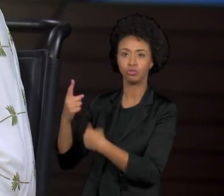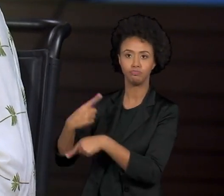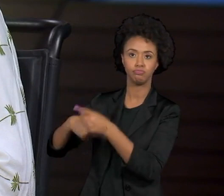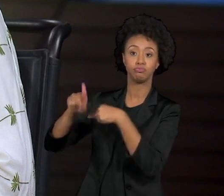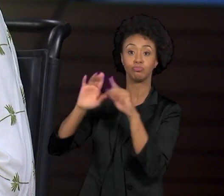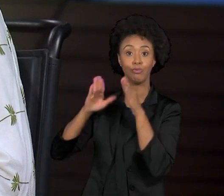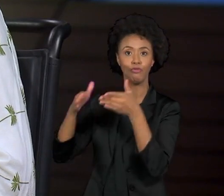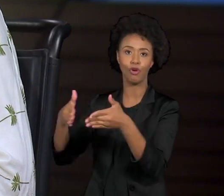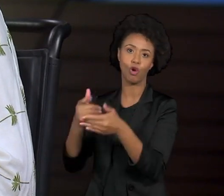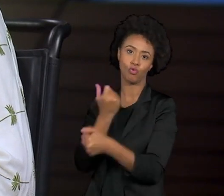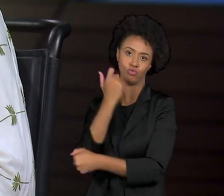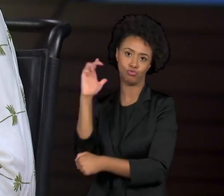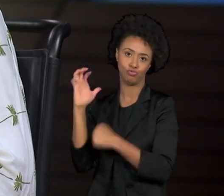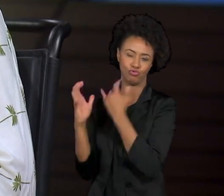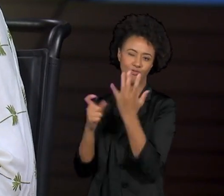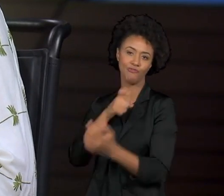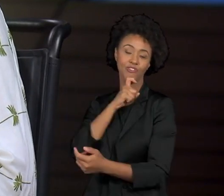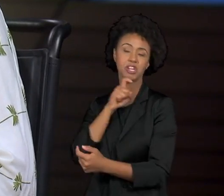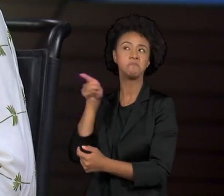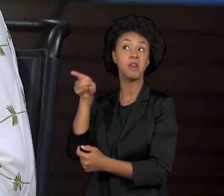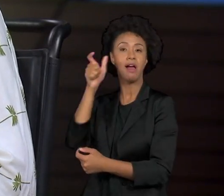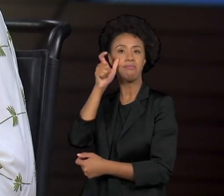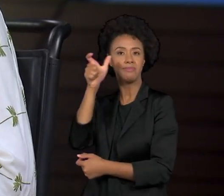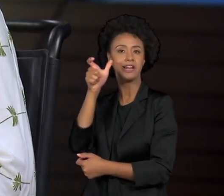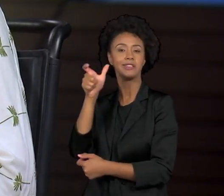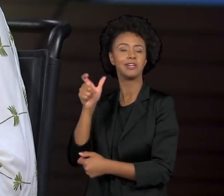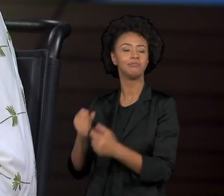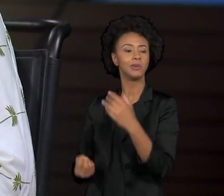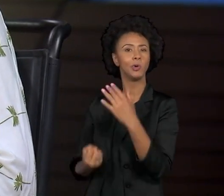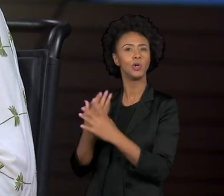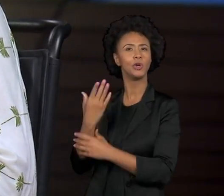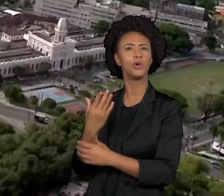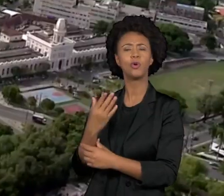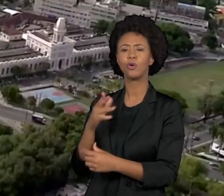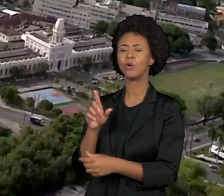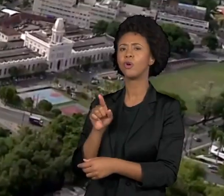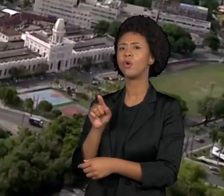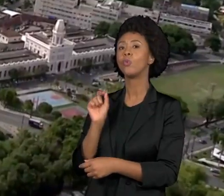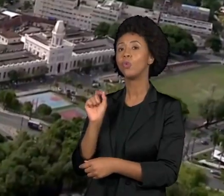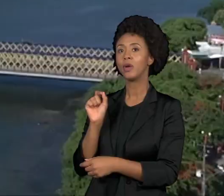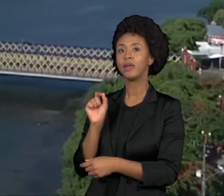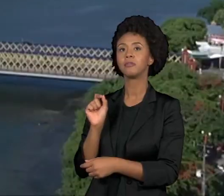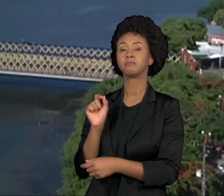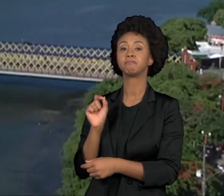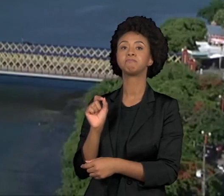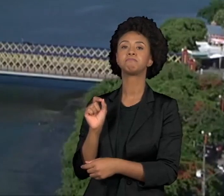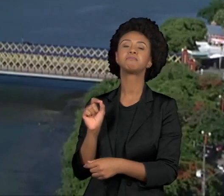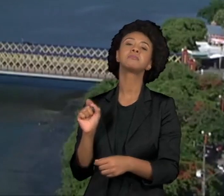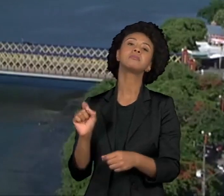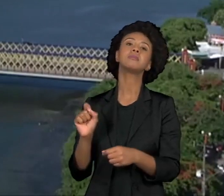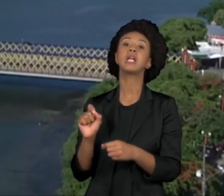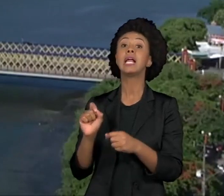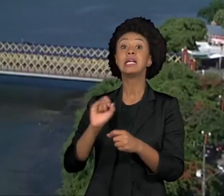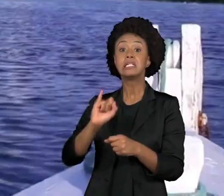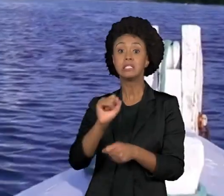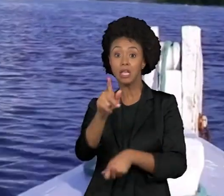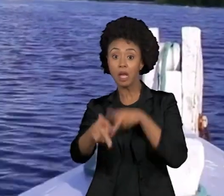verde, né? E eu achei interessante que eles lançaram agora, eles chamam, acho que Toró de Ideias, para chamar a população, premiar a população para